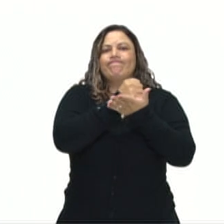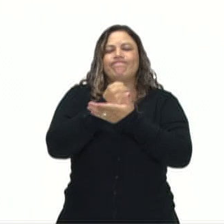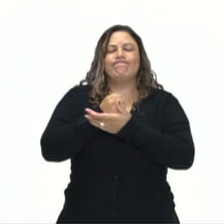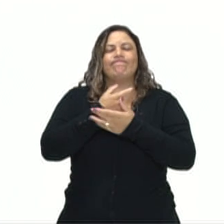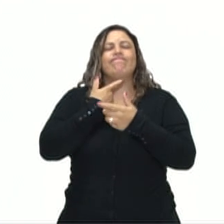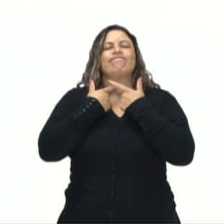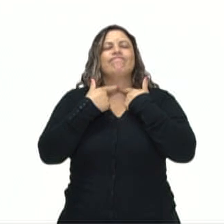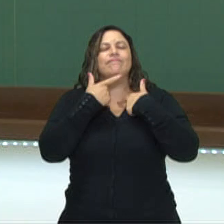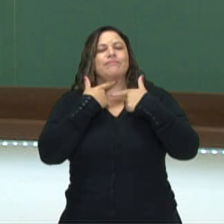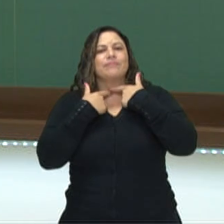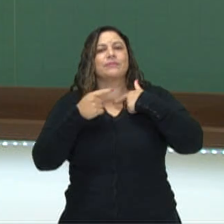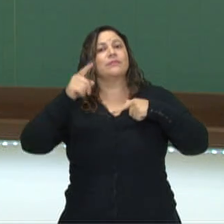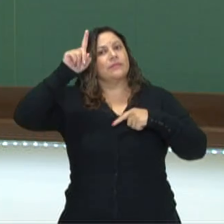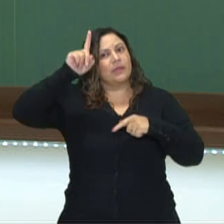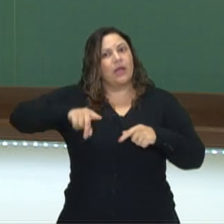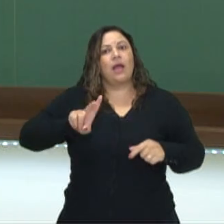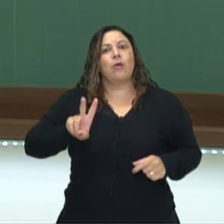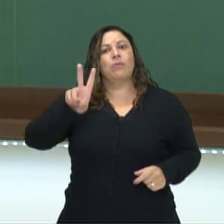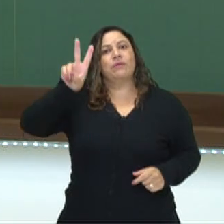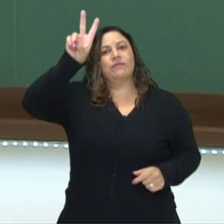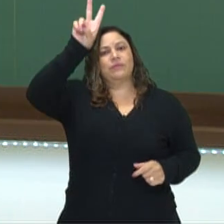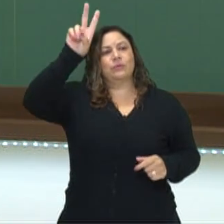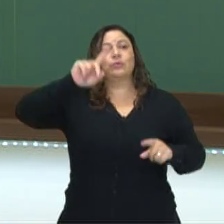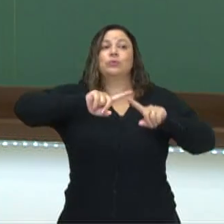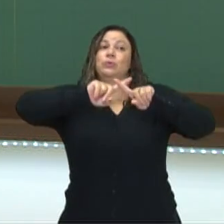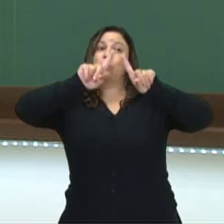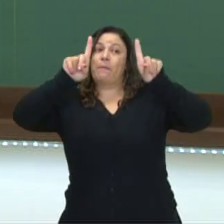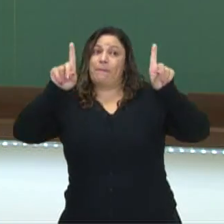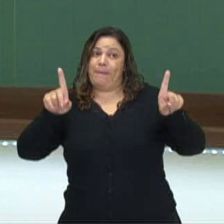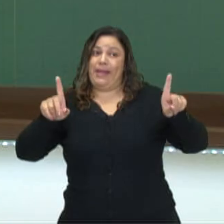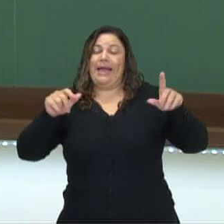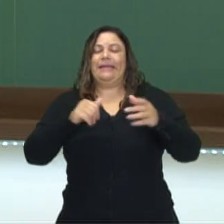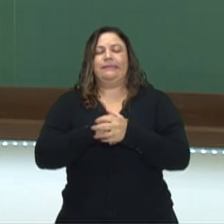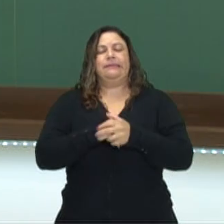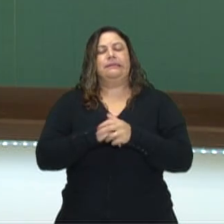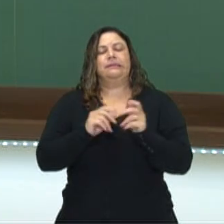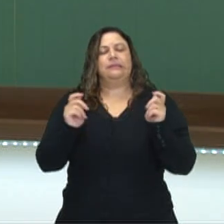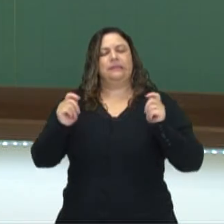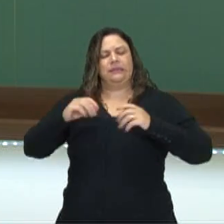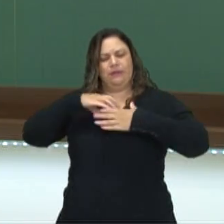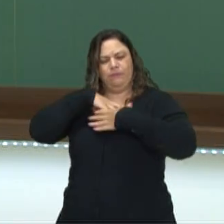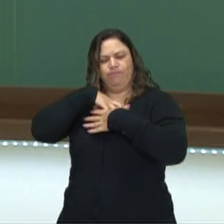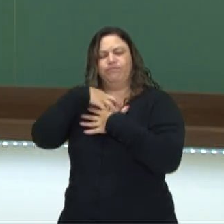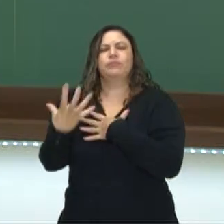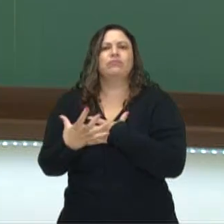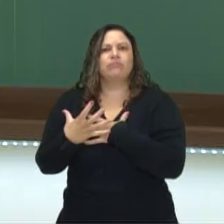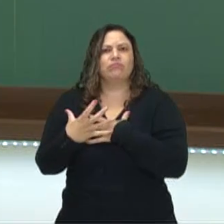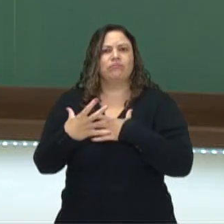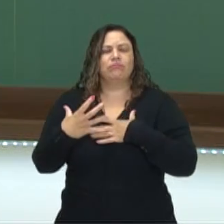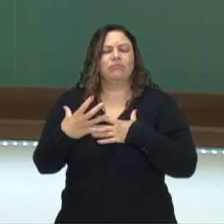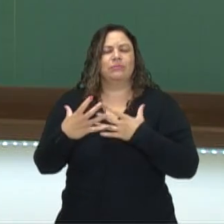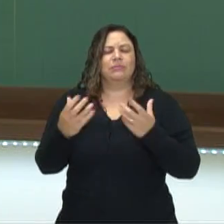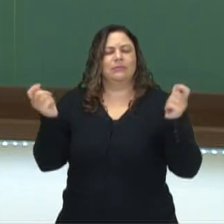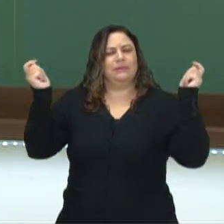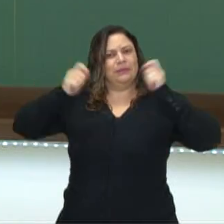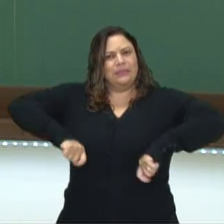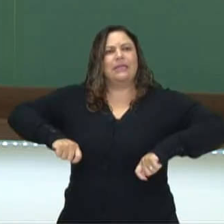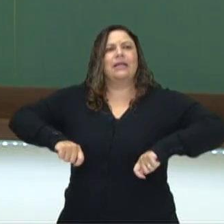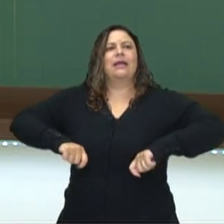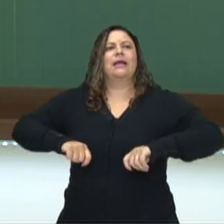é considerado uma virtude. Agora, se eu controlo ou não controlo nada, eu caio